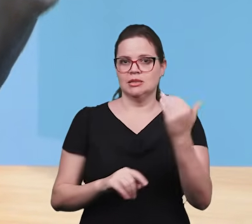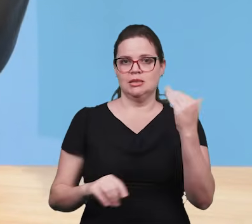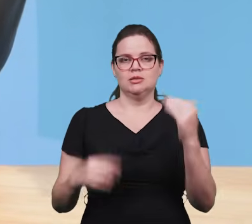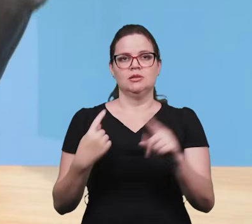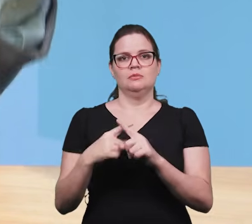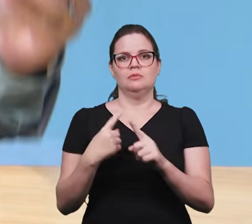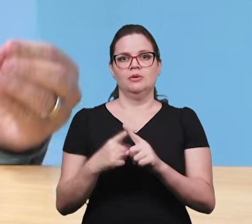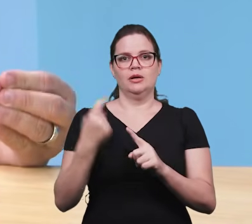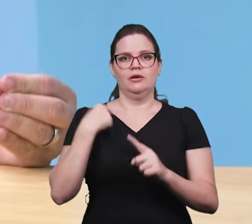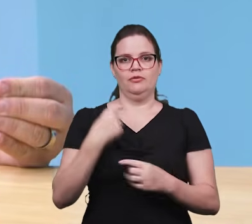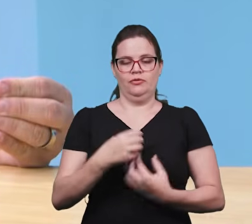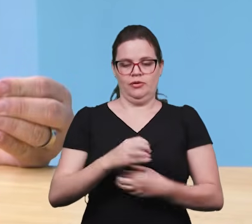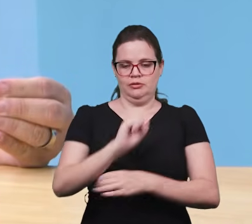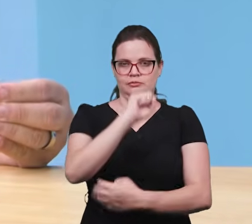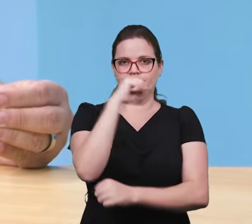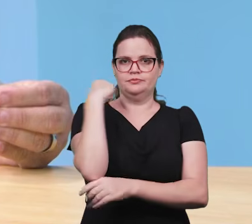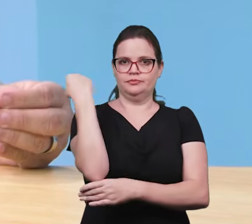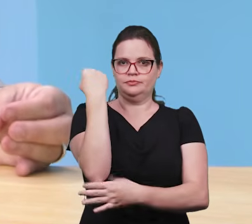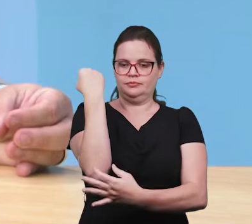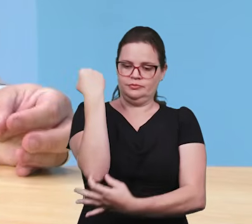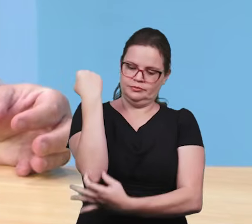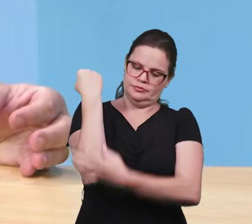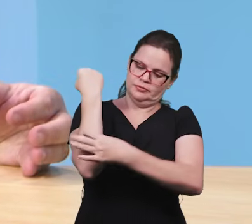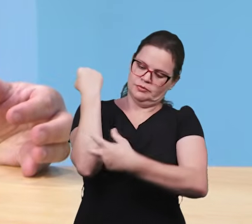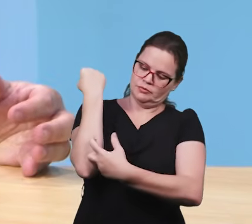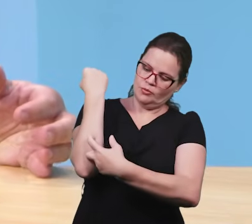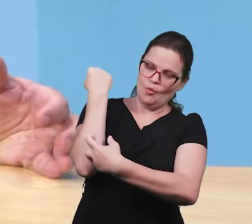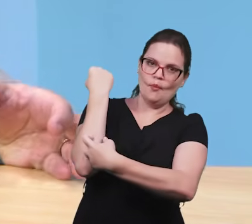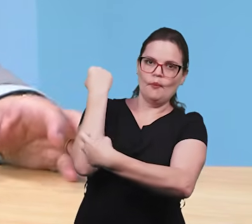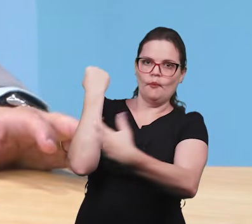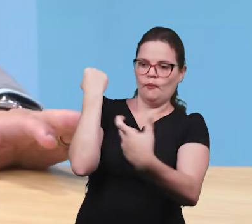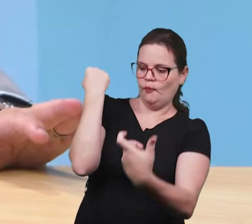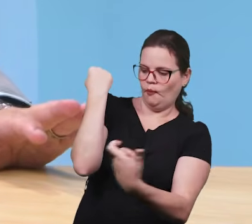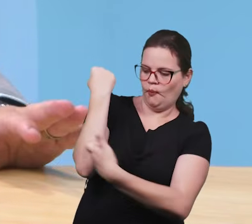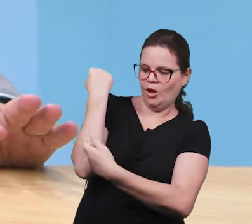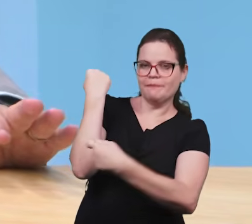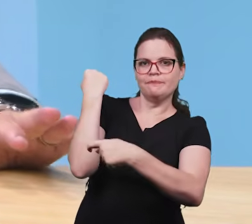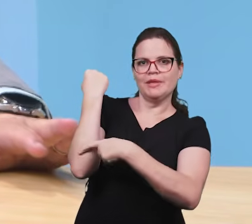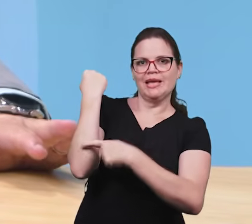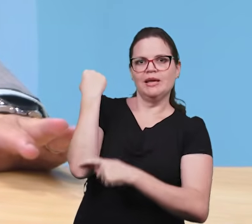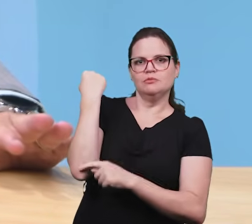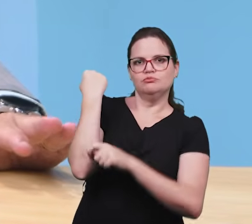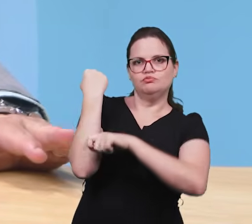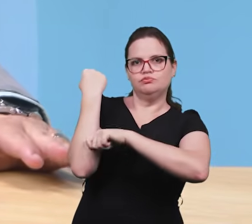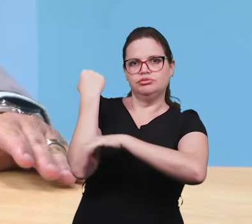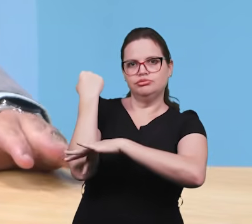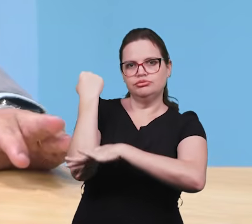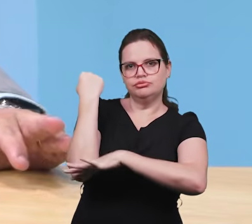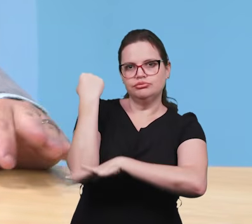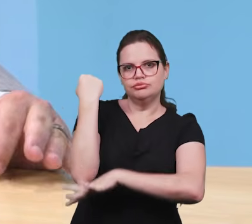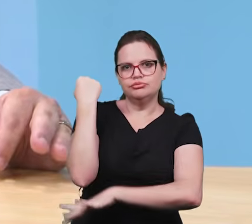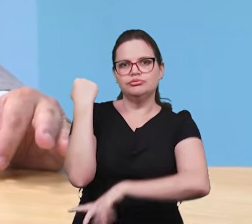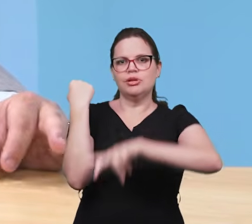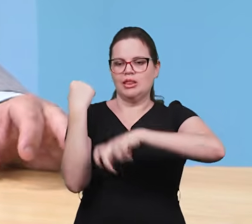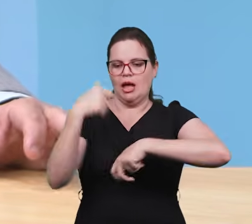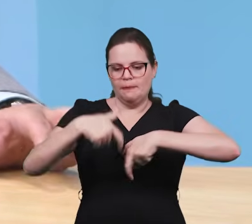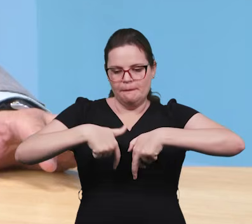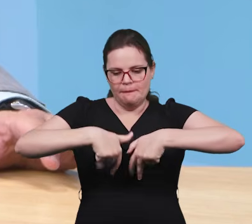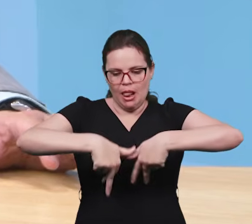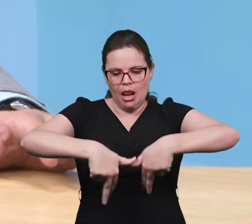faz a regeneração dessa parte que foi perdida. Então, a ciência ela vai caminhando nesse aspecto para dar